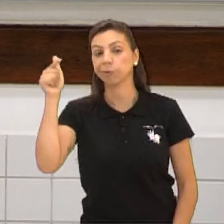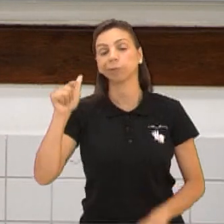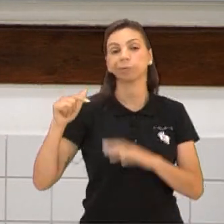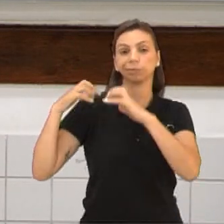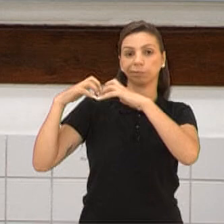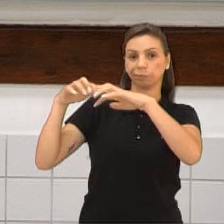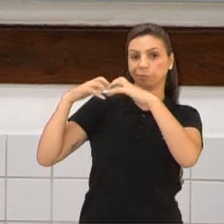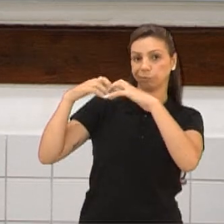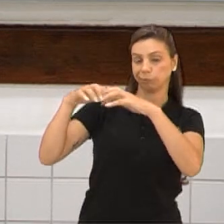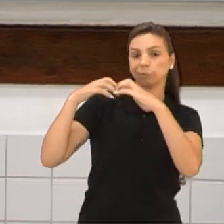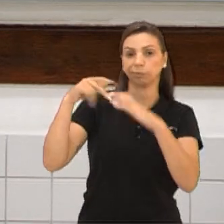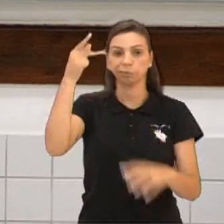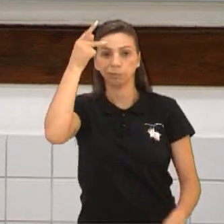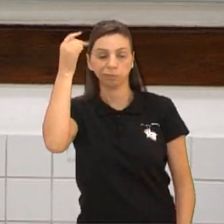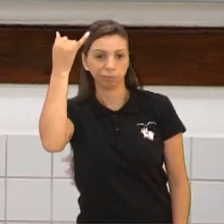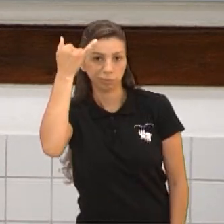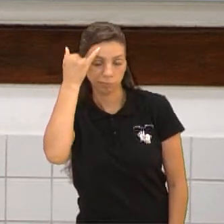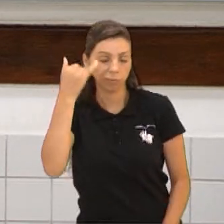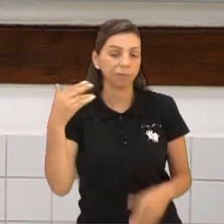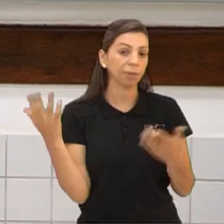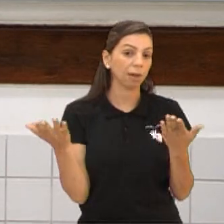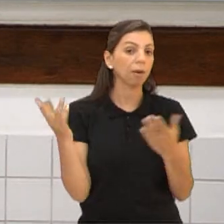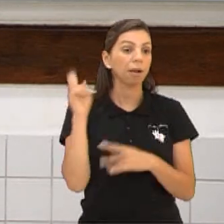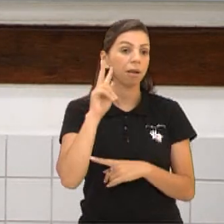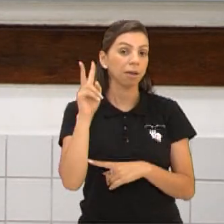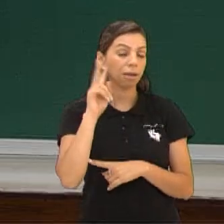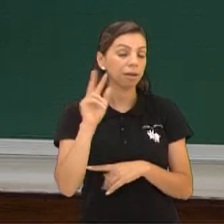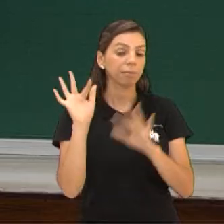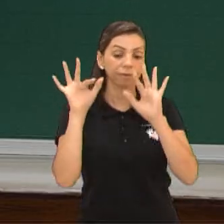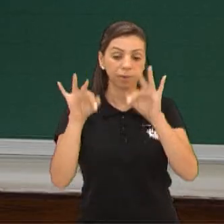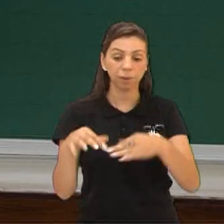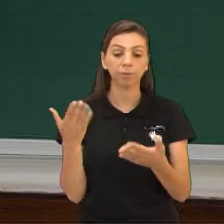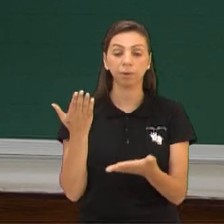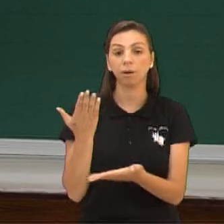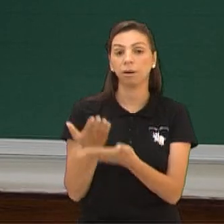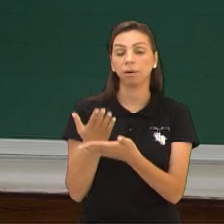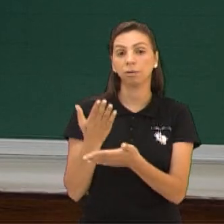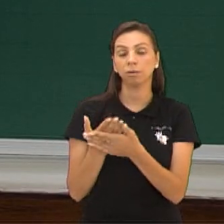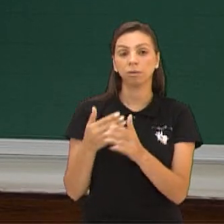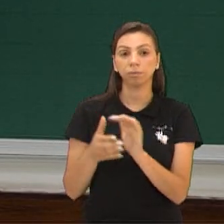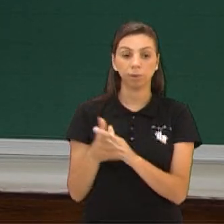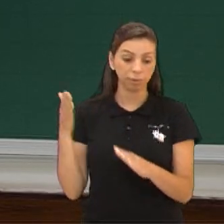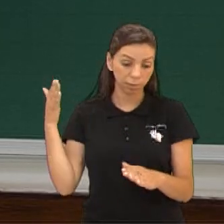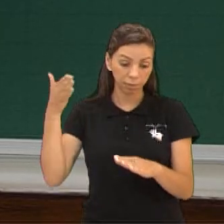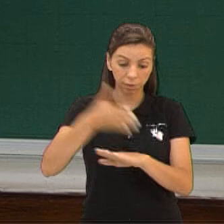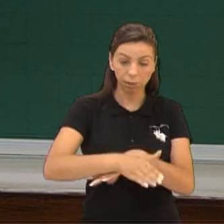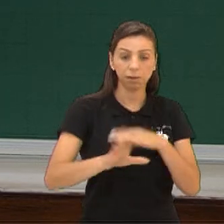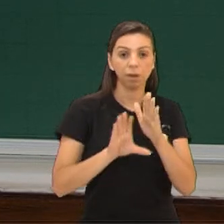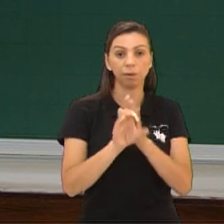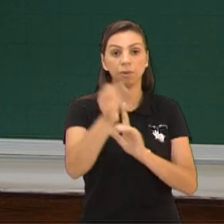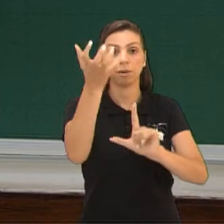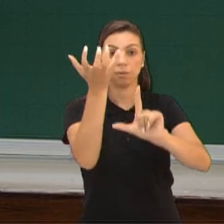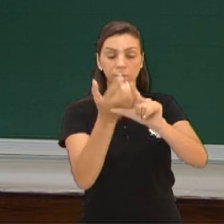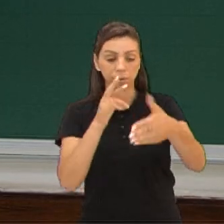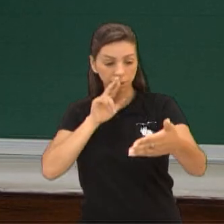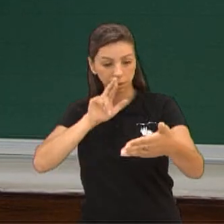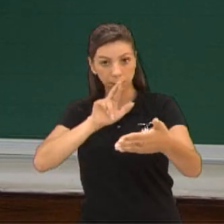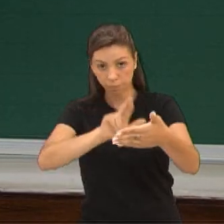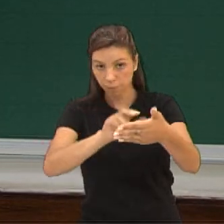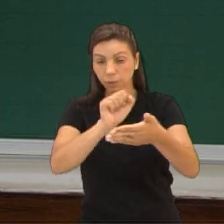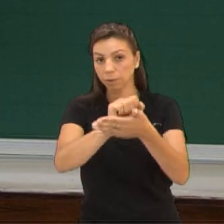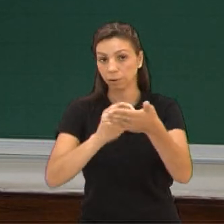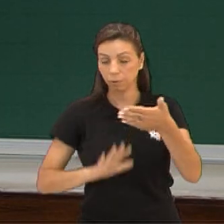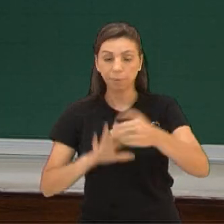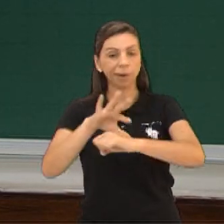reflexão kantiana, ok? E lembre-se de, no final dessa aula, vá ao Classroom, responda as questões que estão lá